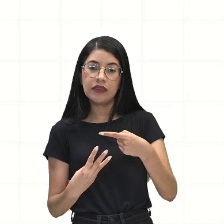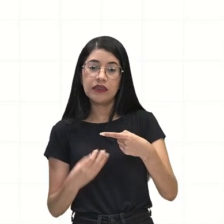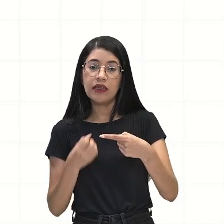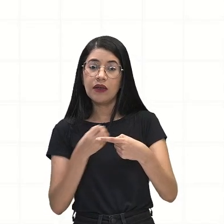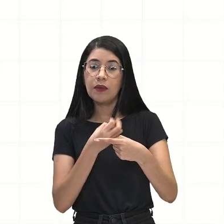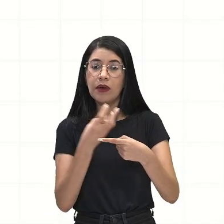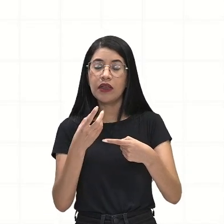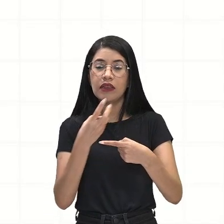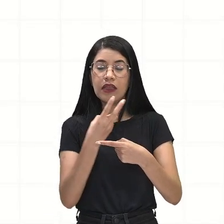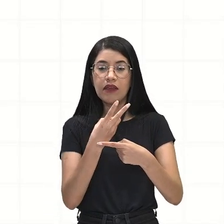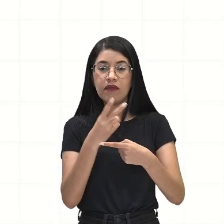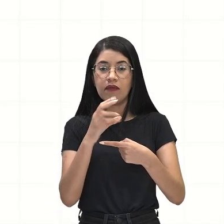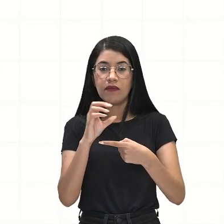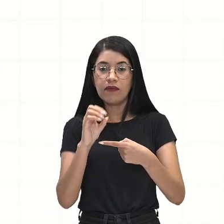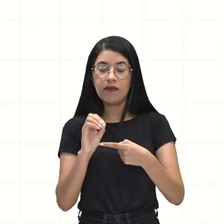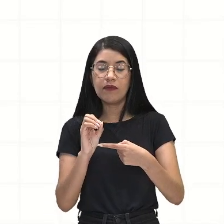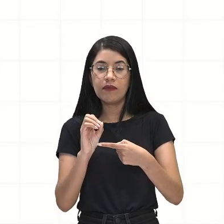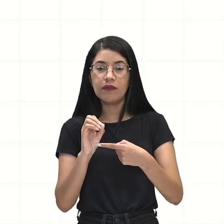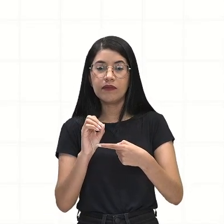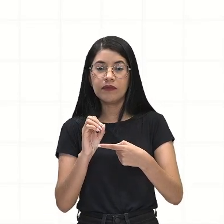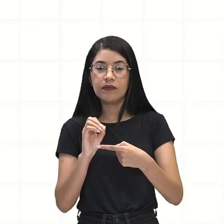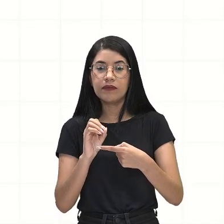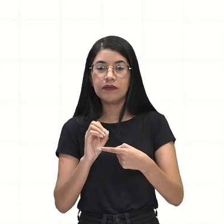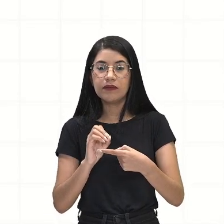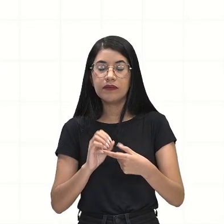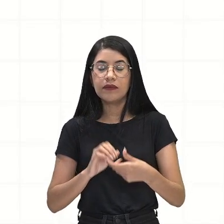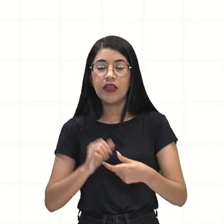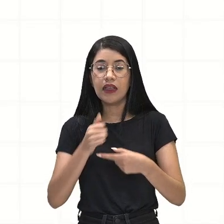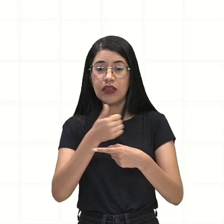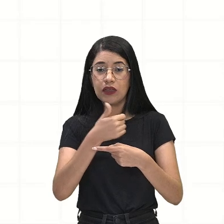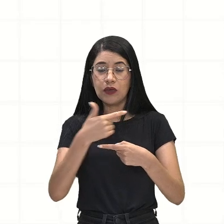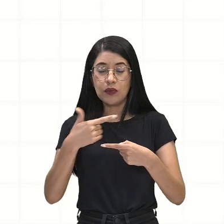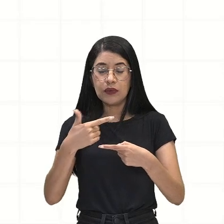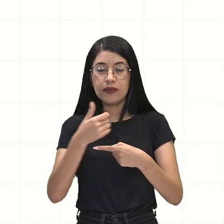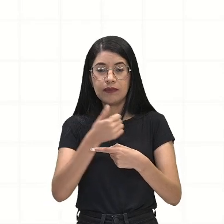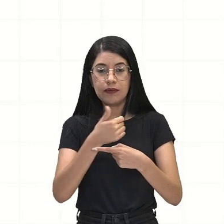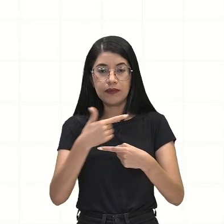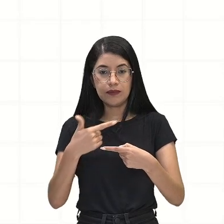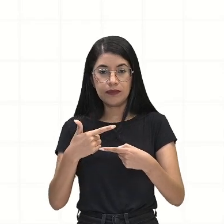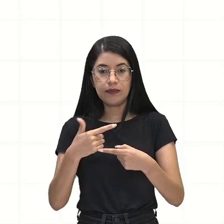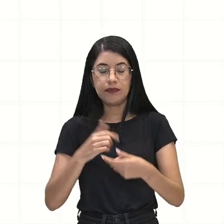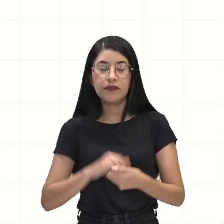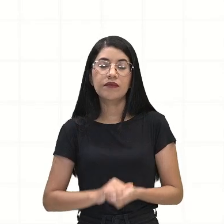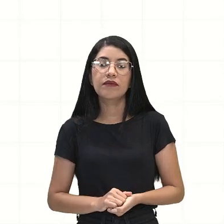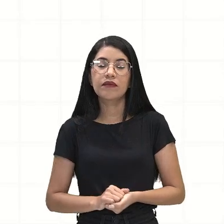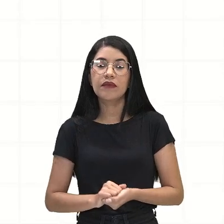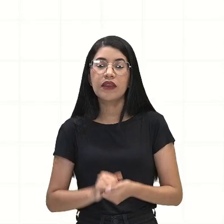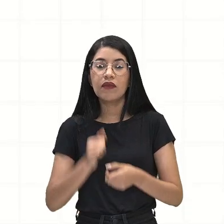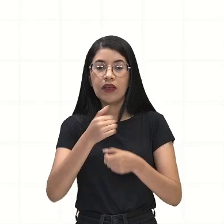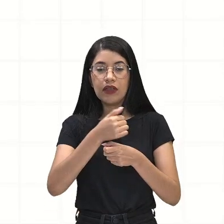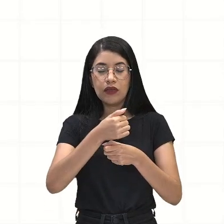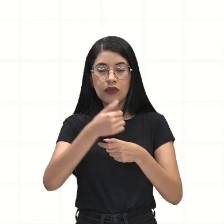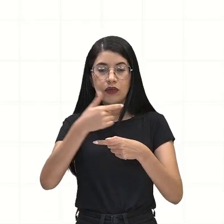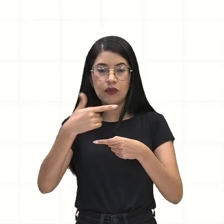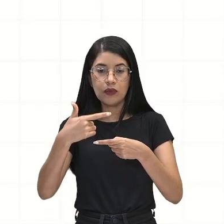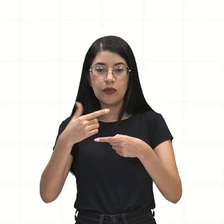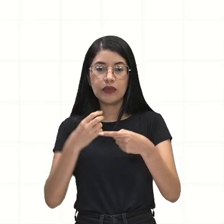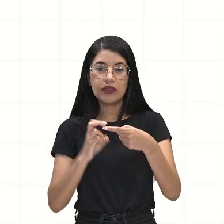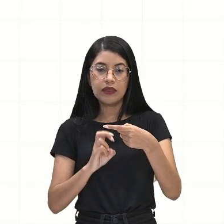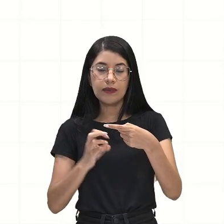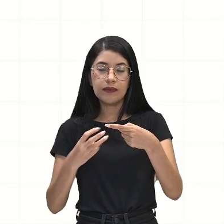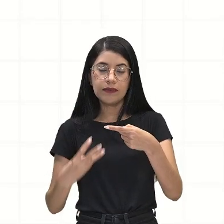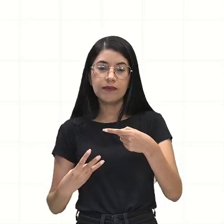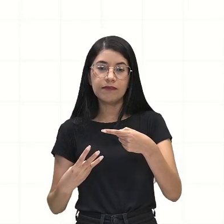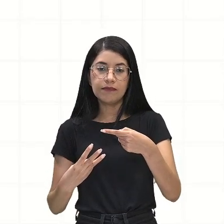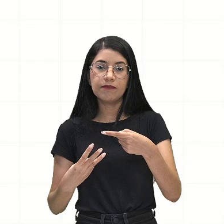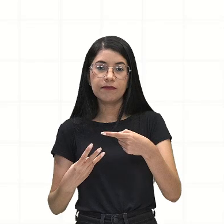quantidade de homens que tem aqui que escolheram praia foi de 12. Ó. Então, 12 sobre 53. Pronto,